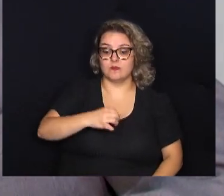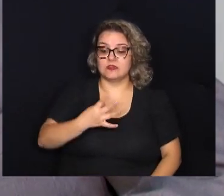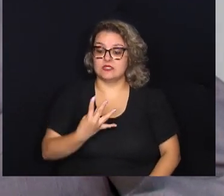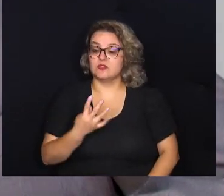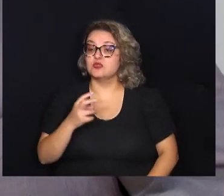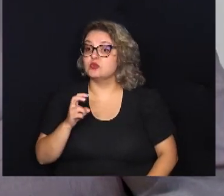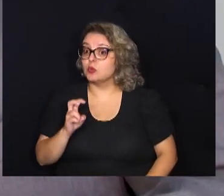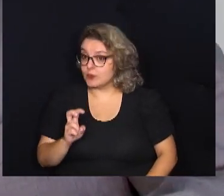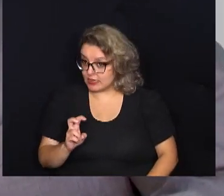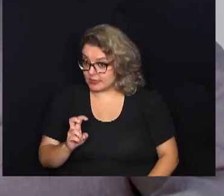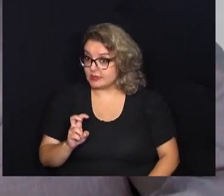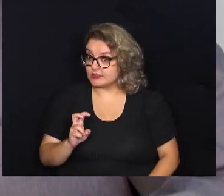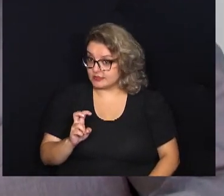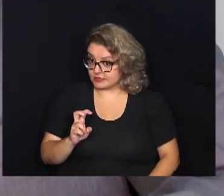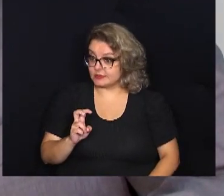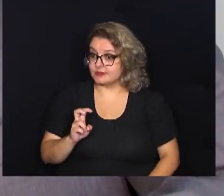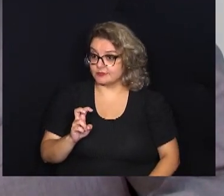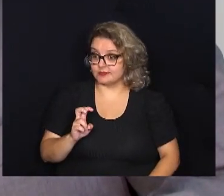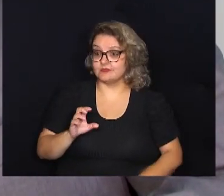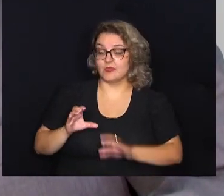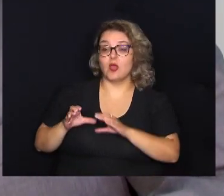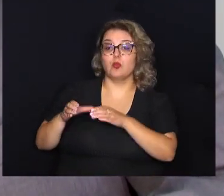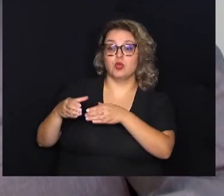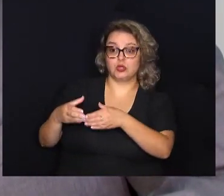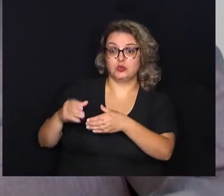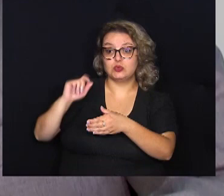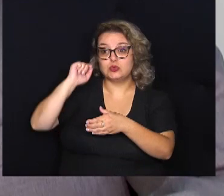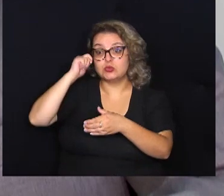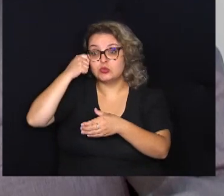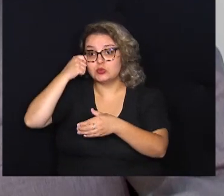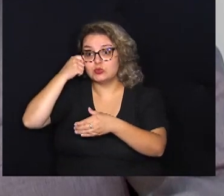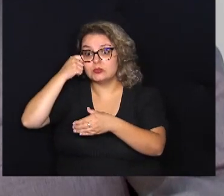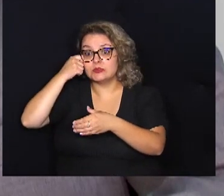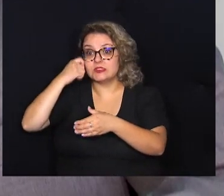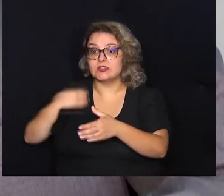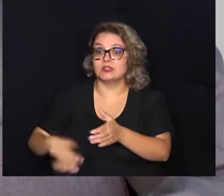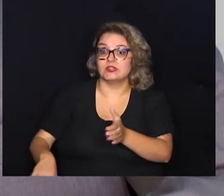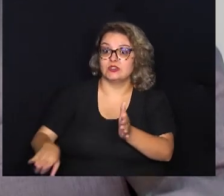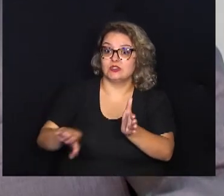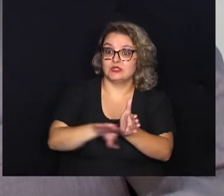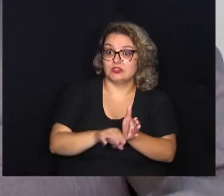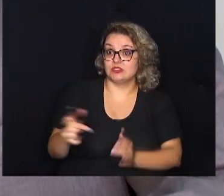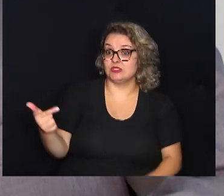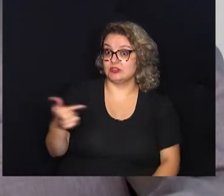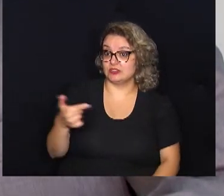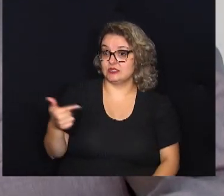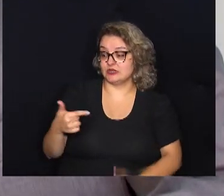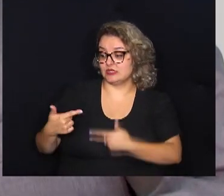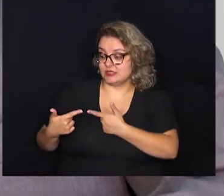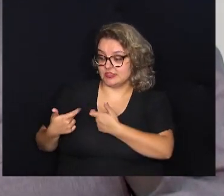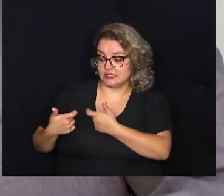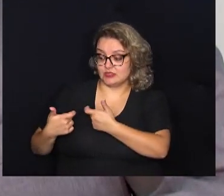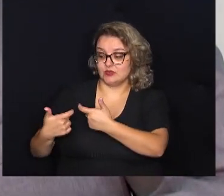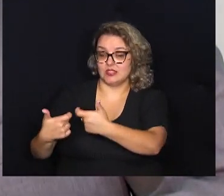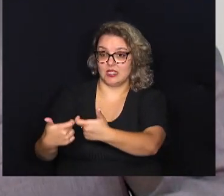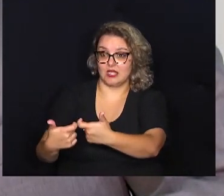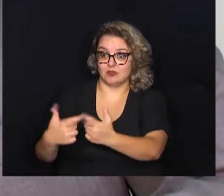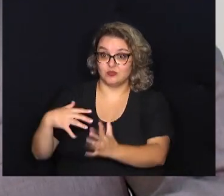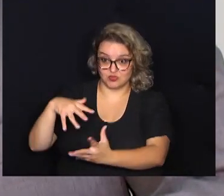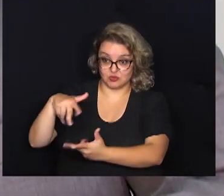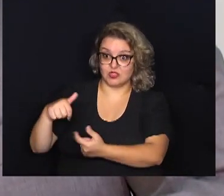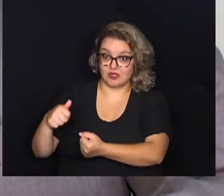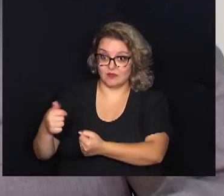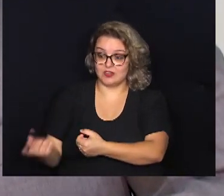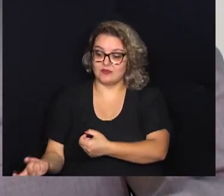1945 por um grupo de negros que vieram, que retornaram da Segunda Guerra